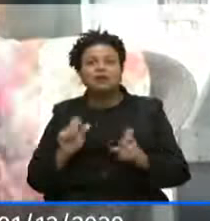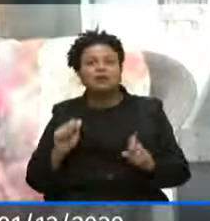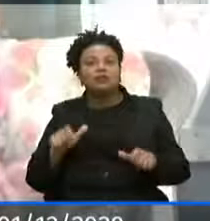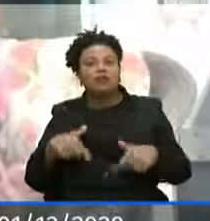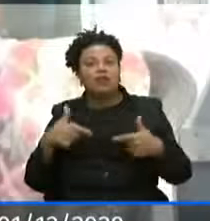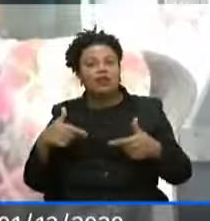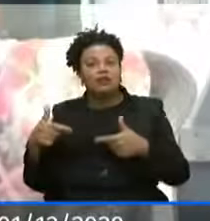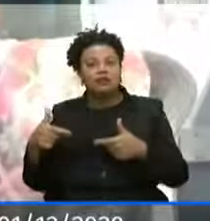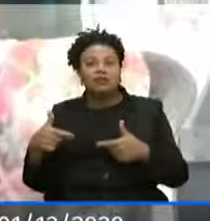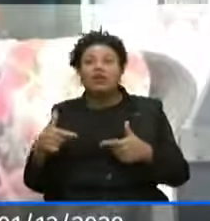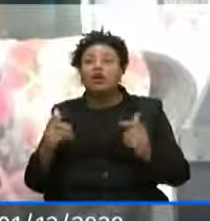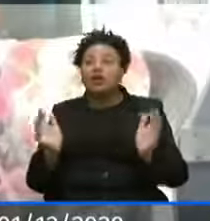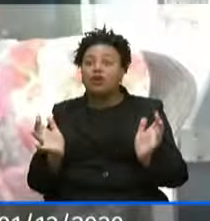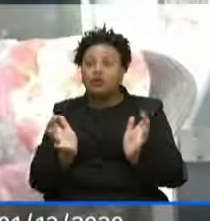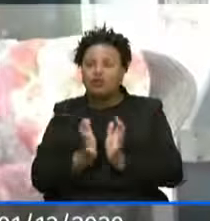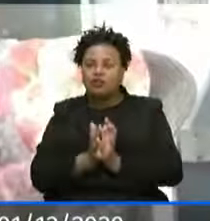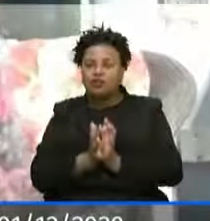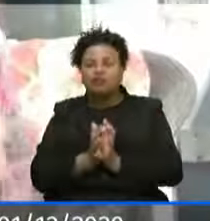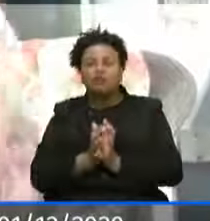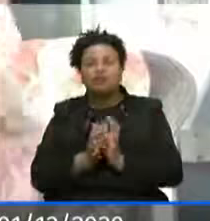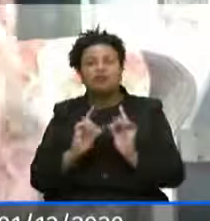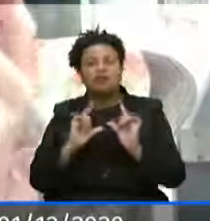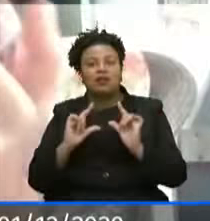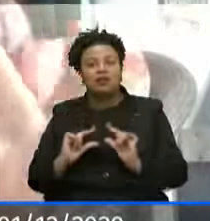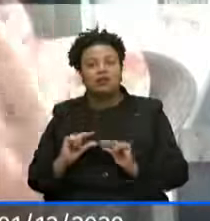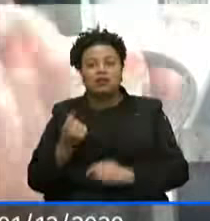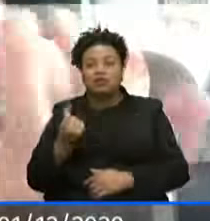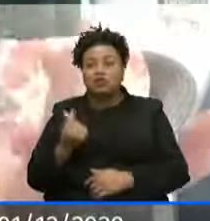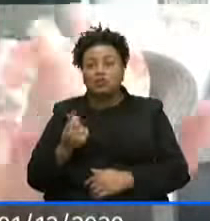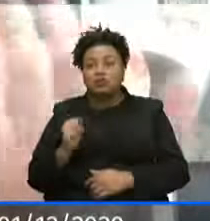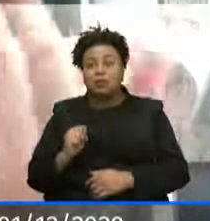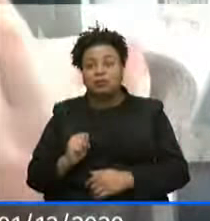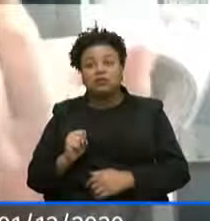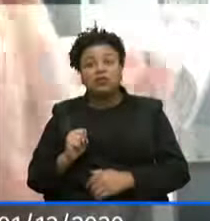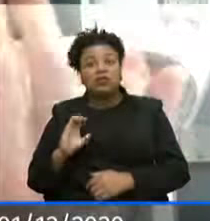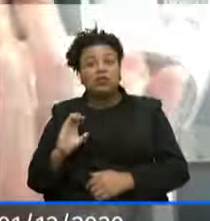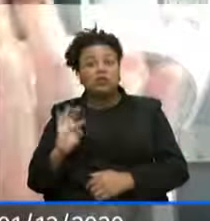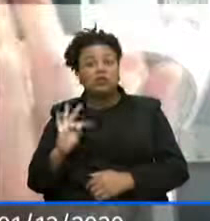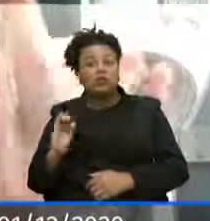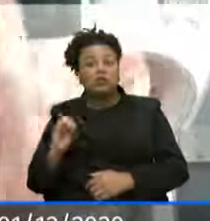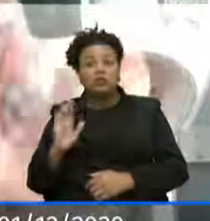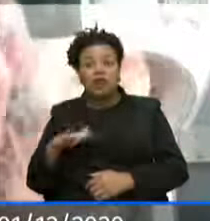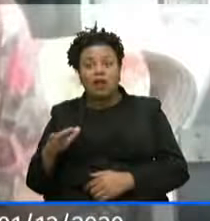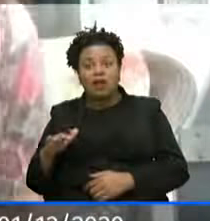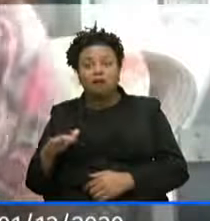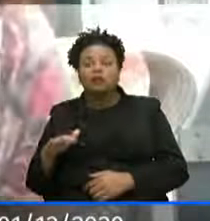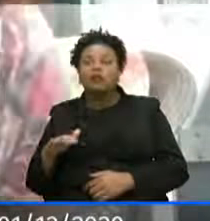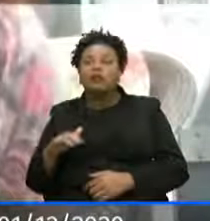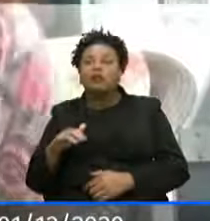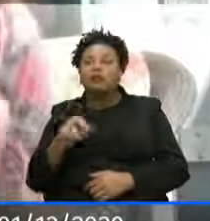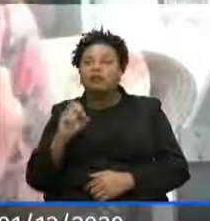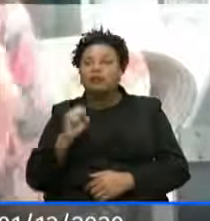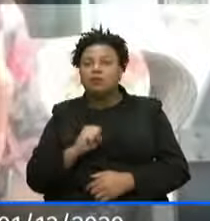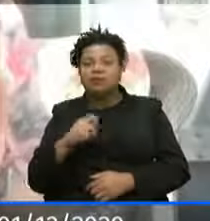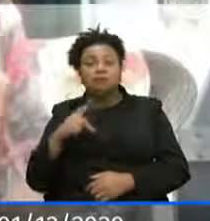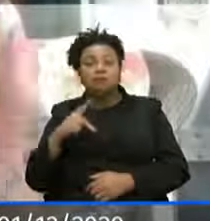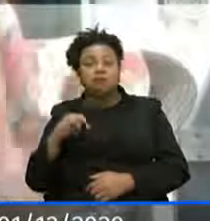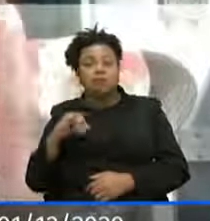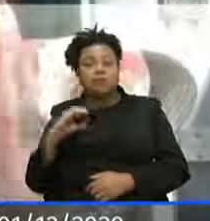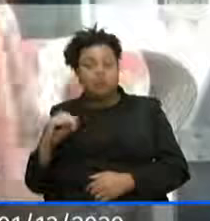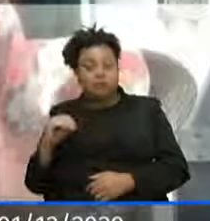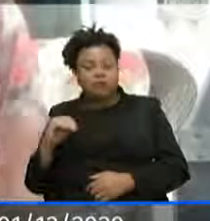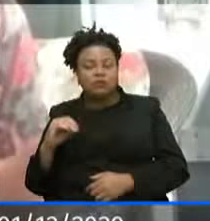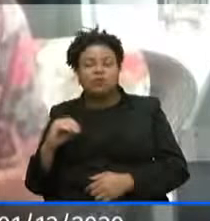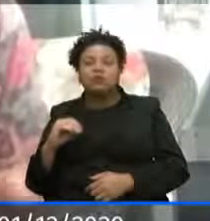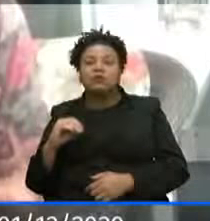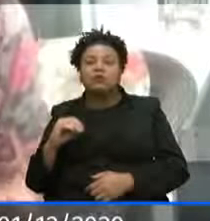reagir coletivamente a essa redução de recursos, seja do custo aluno, dos estudantes, seja do piso, congelamento do